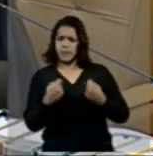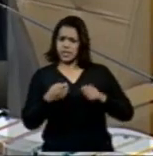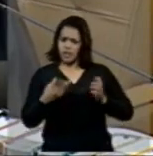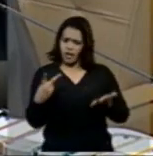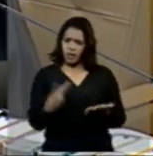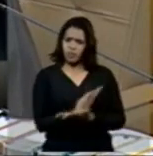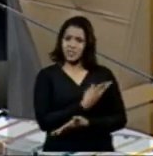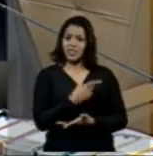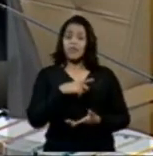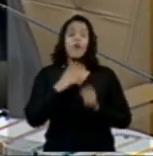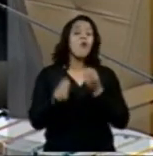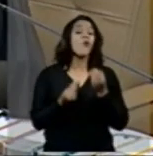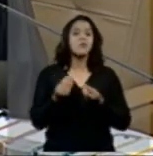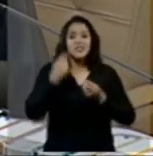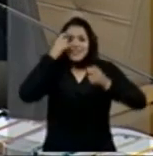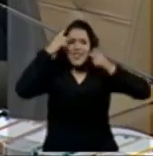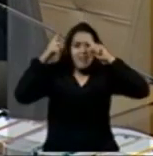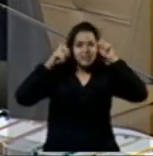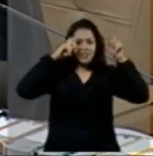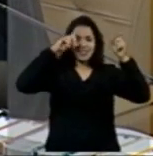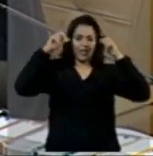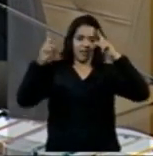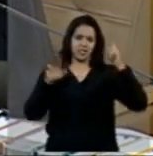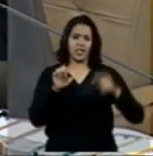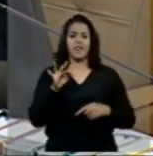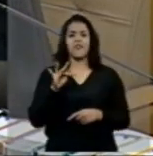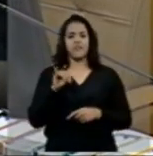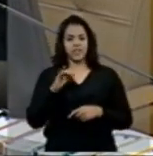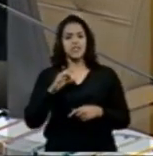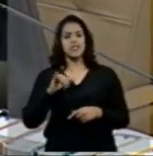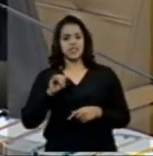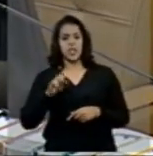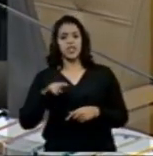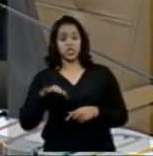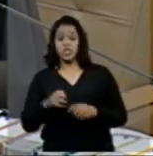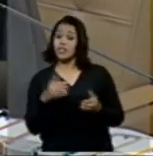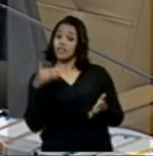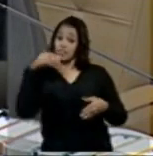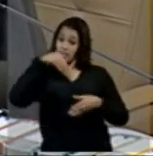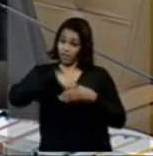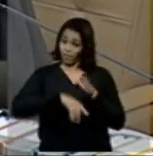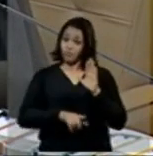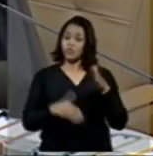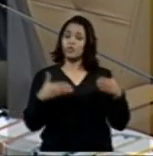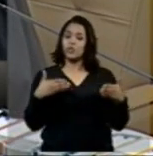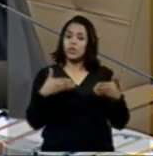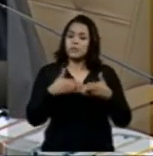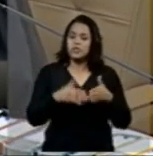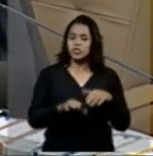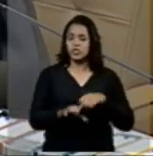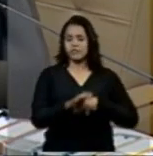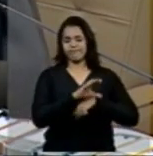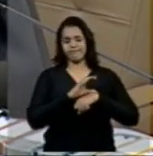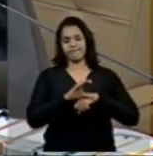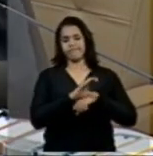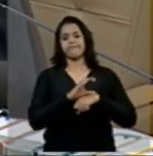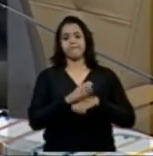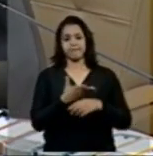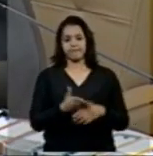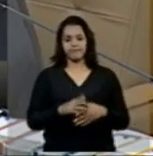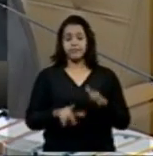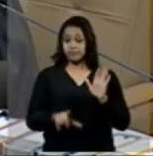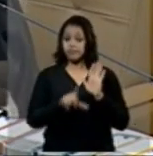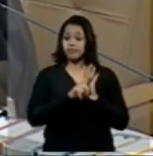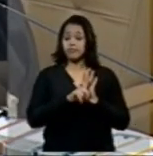com criatividade e eficiência, respeitados os limites da legislação estatal heterônoma em matéria de direito do